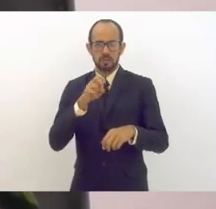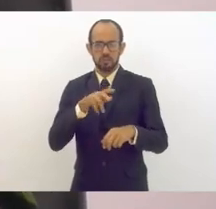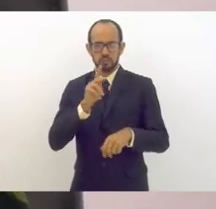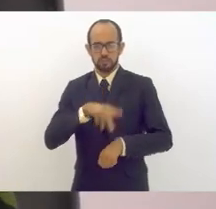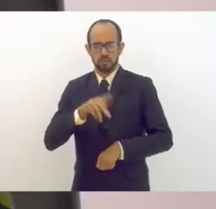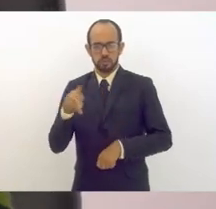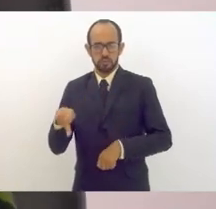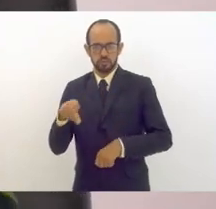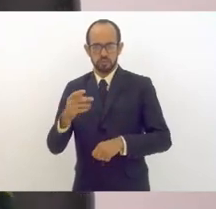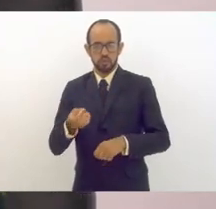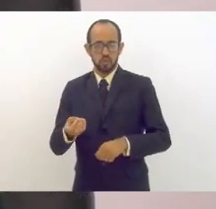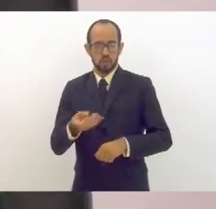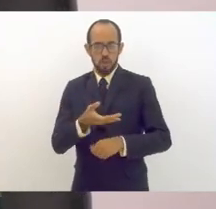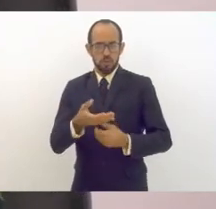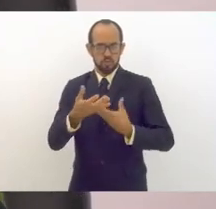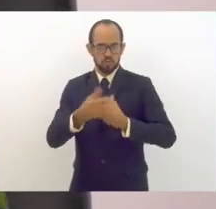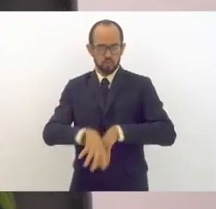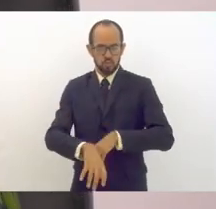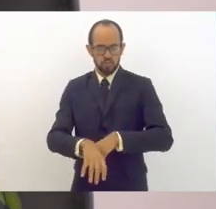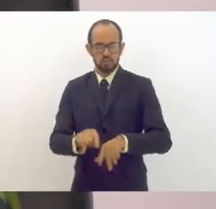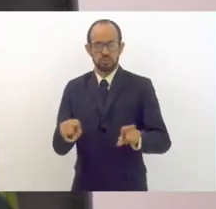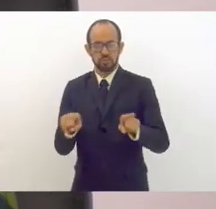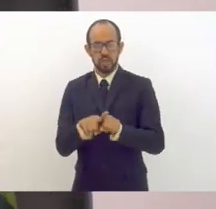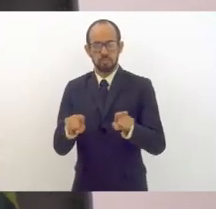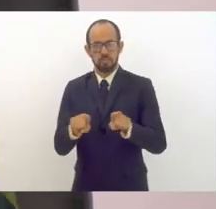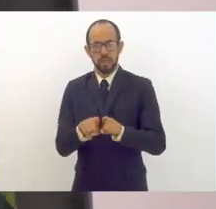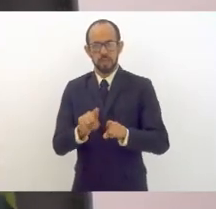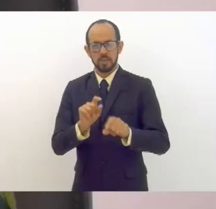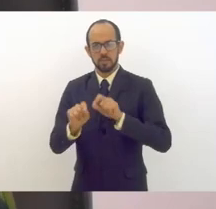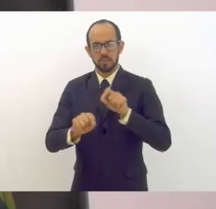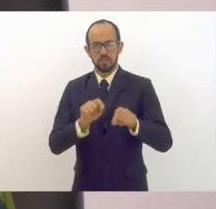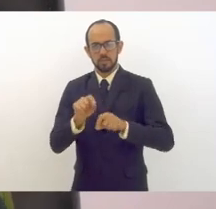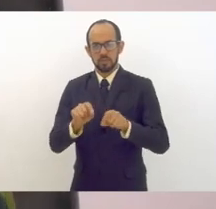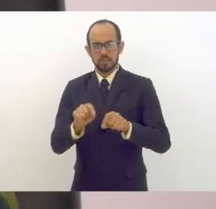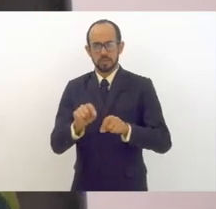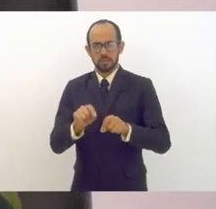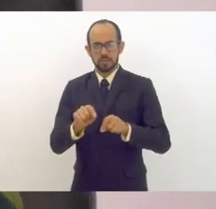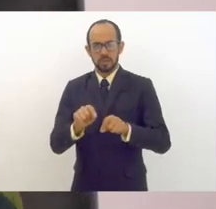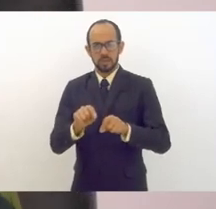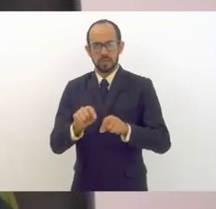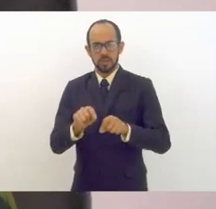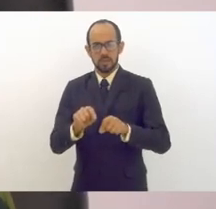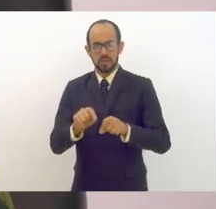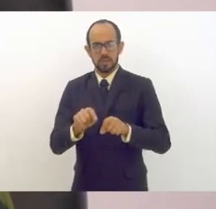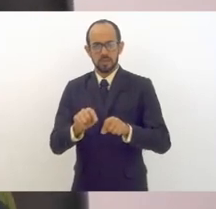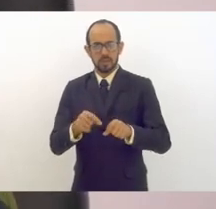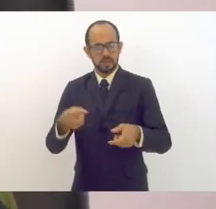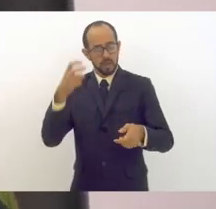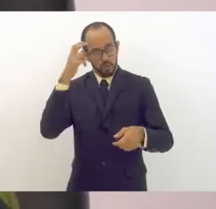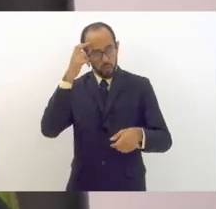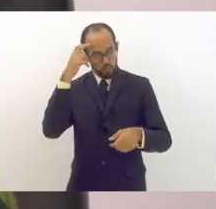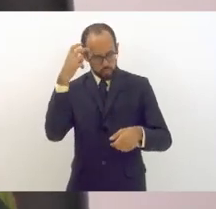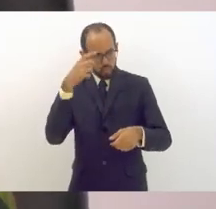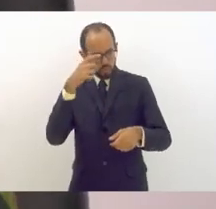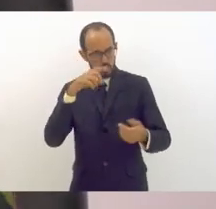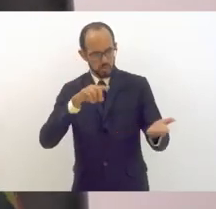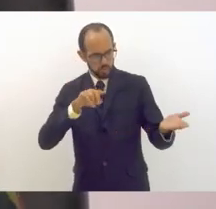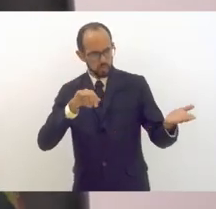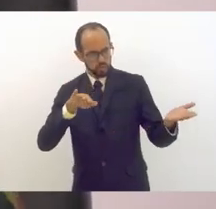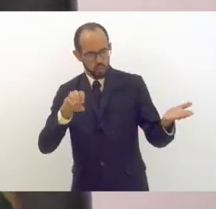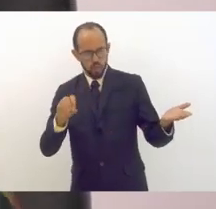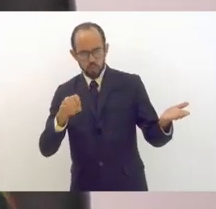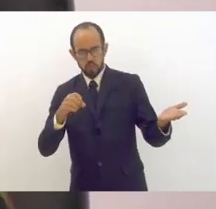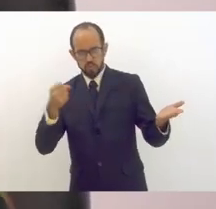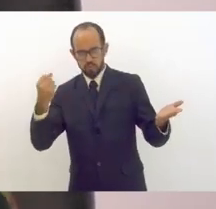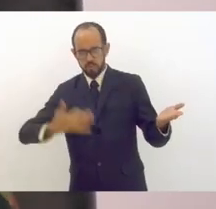novos concursos, e também da questão da animação cultural que o Diogo trouxe aqui, que nos preocupa muito. E se a gente